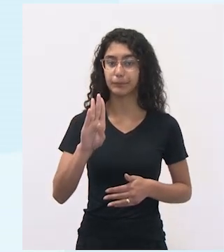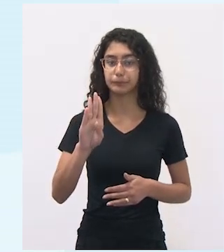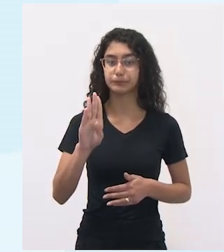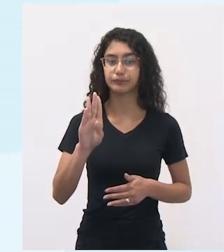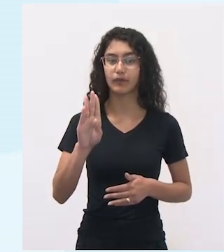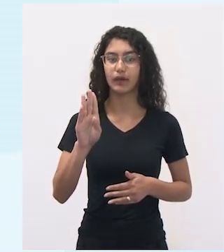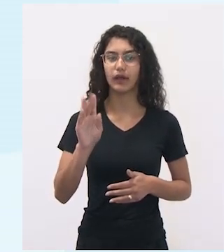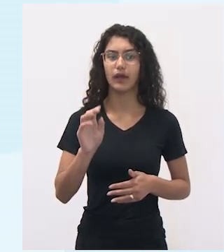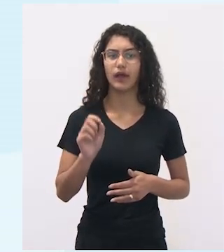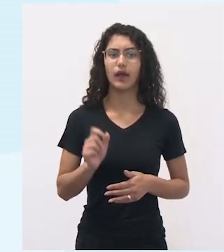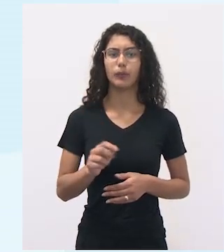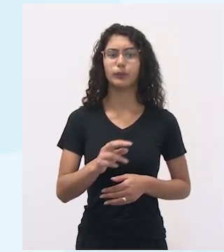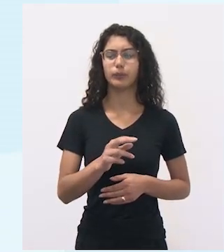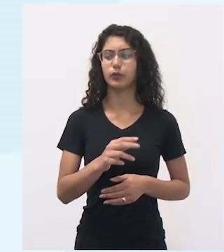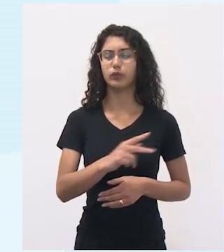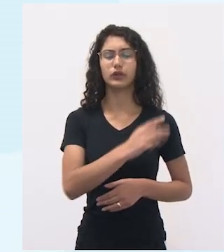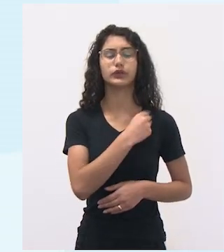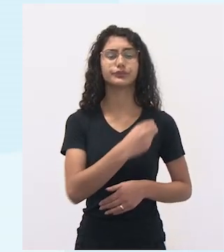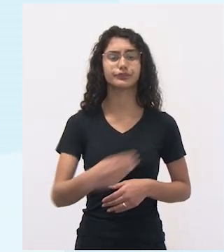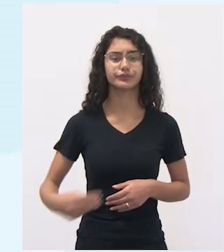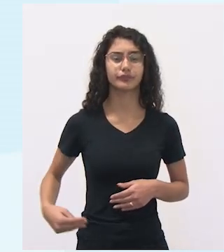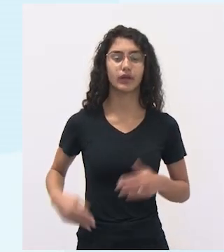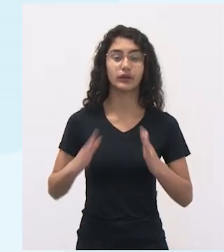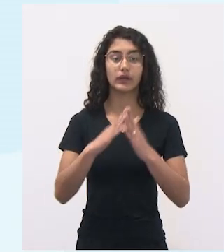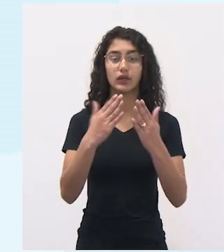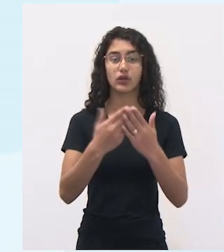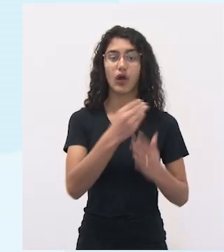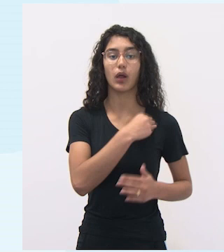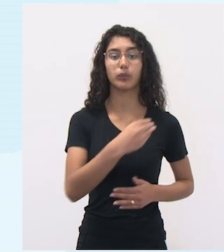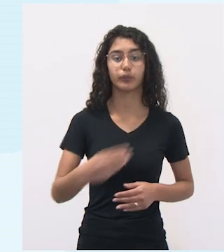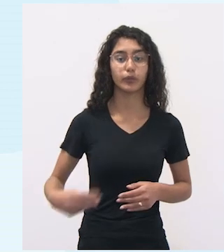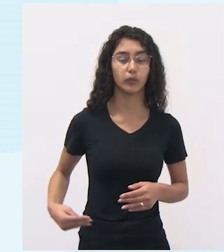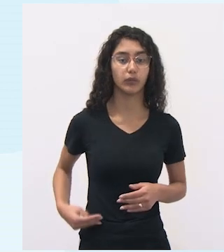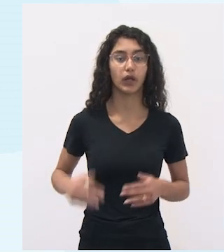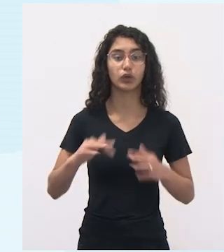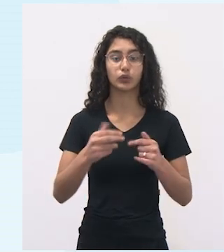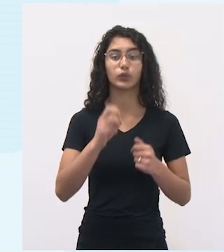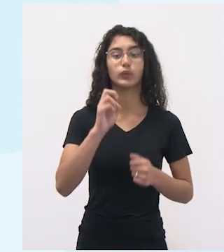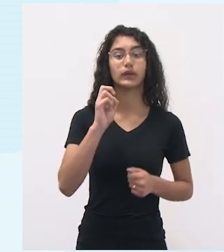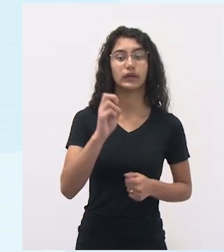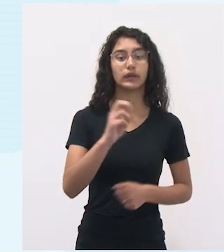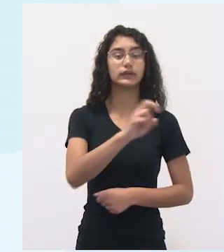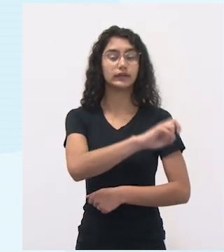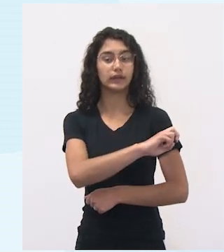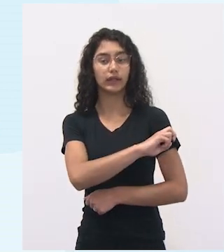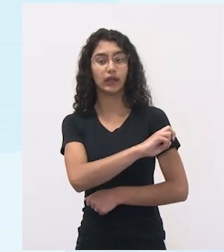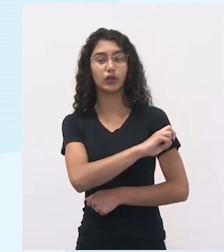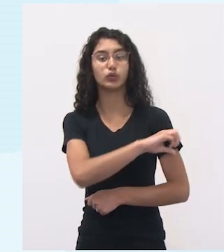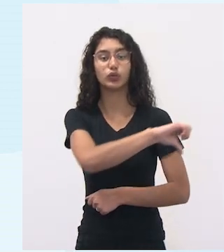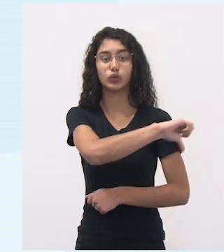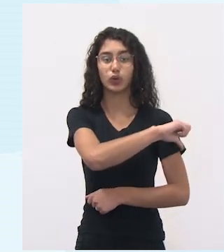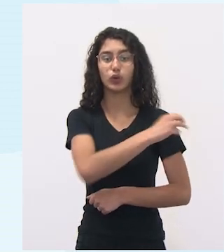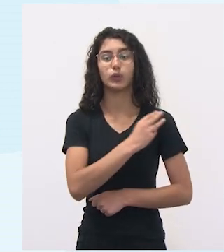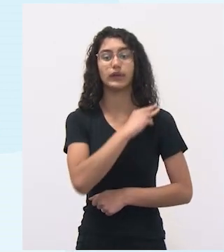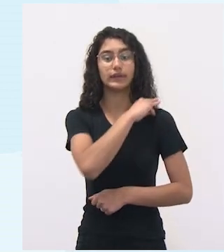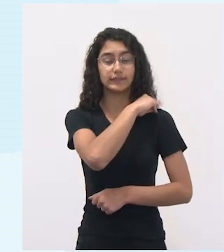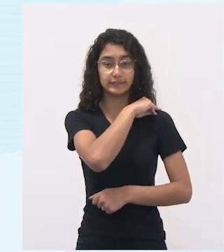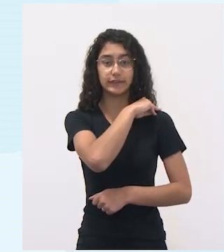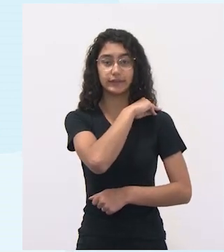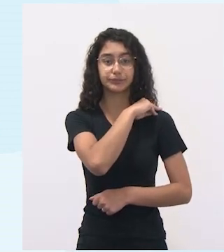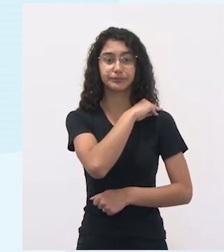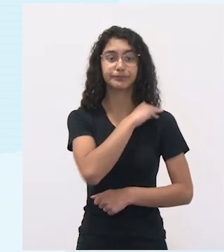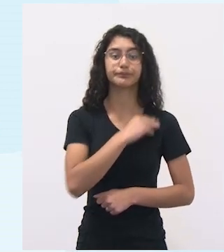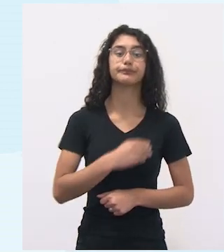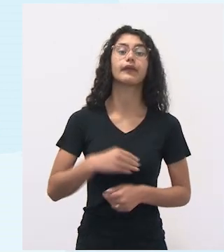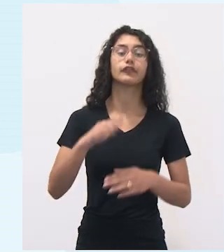pública, ela vai ser censitária, que significa que todo quinto ano, todo nono ano, toda a terceira série do ensino médio vai fazer esta